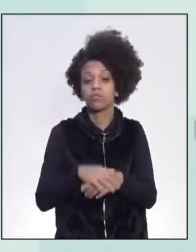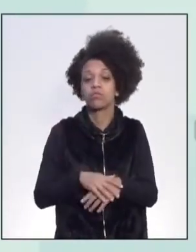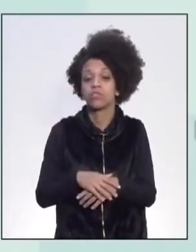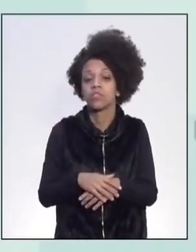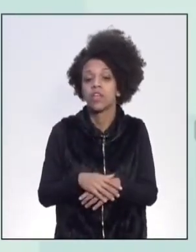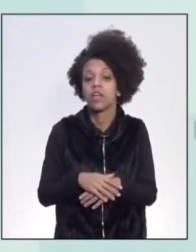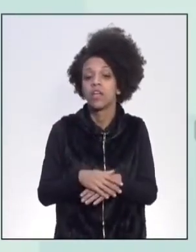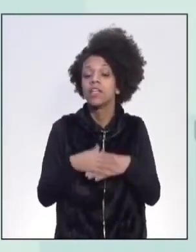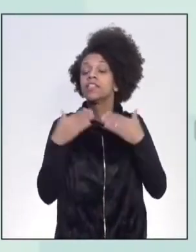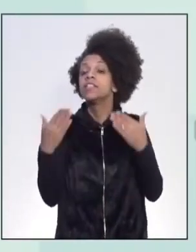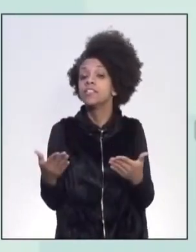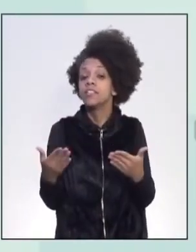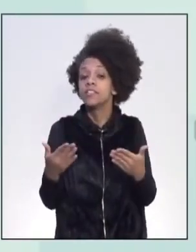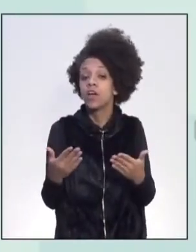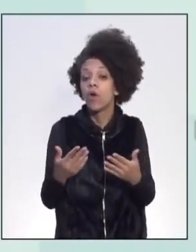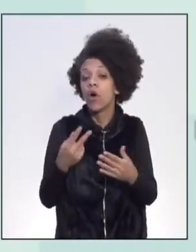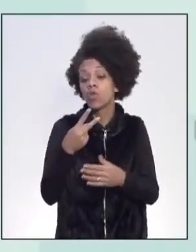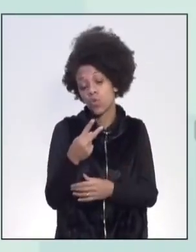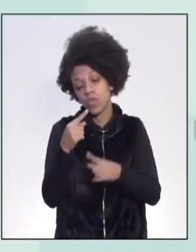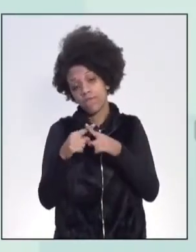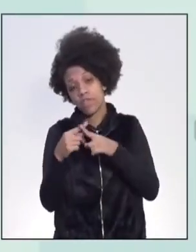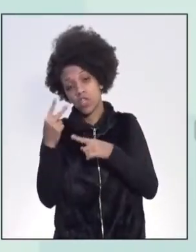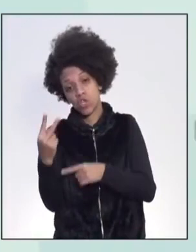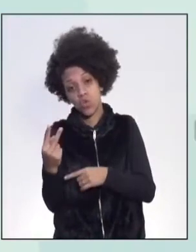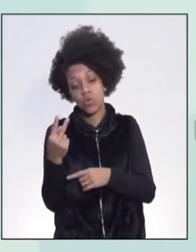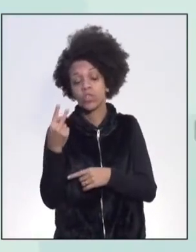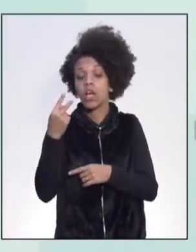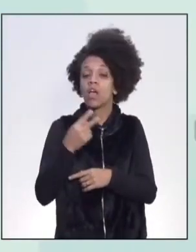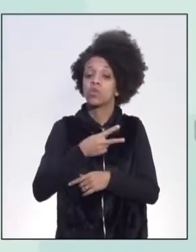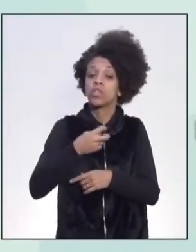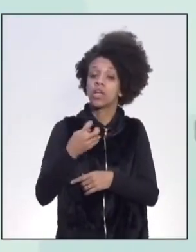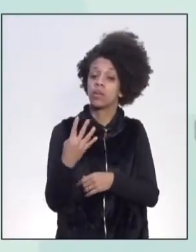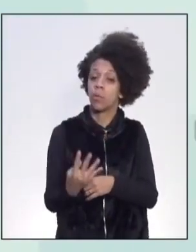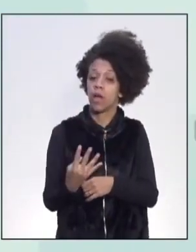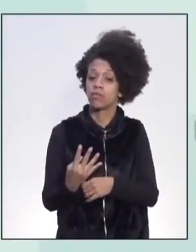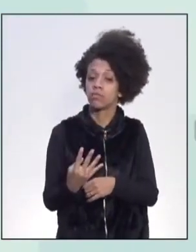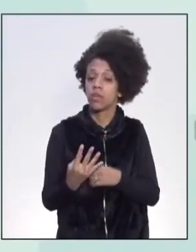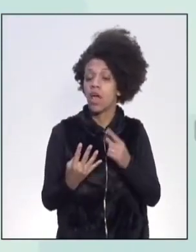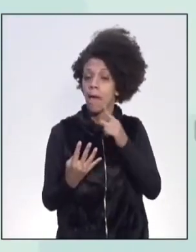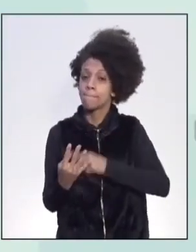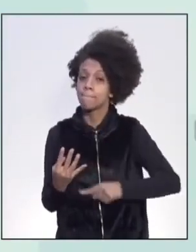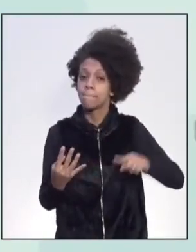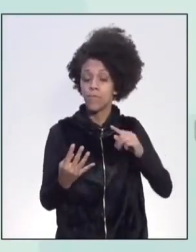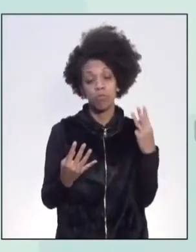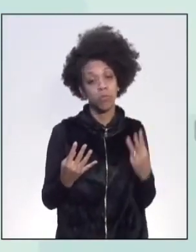elevei ao quadrado, 2 vezes 2 deu 4, peguei esse 4 e multipliquei por